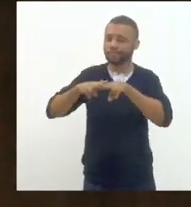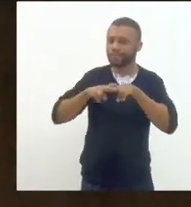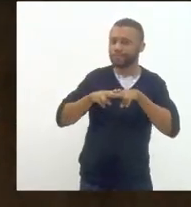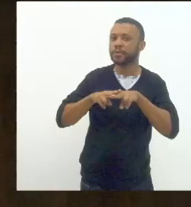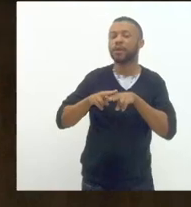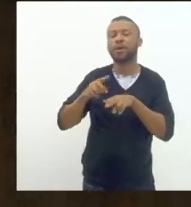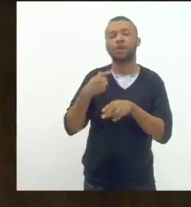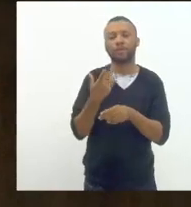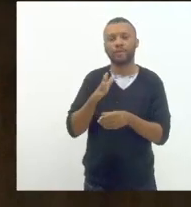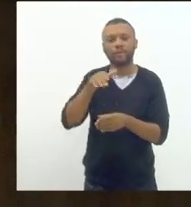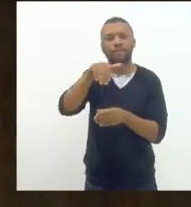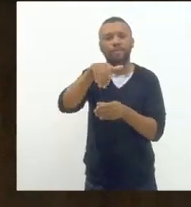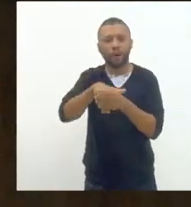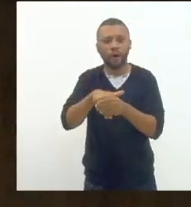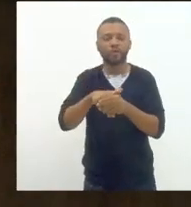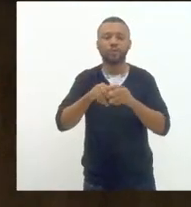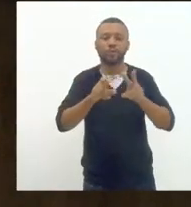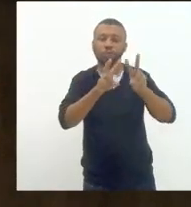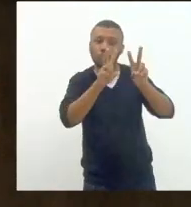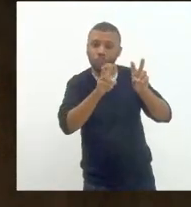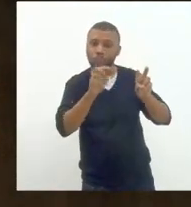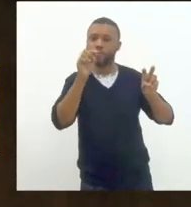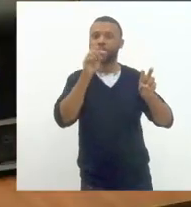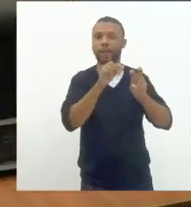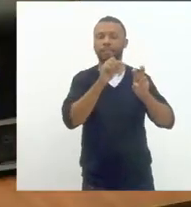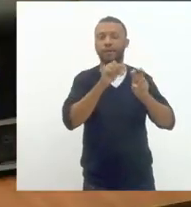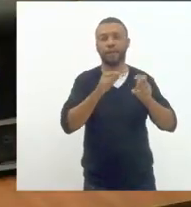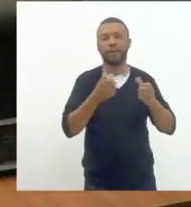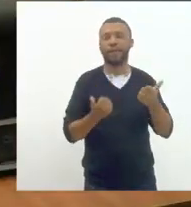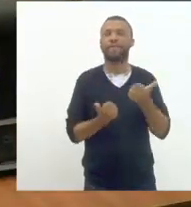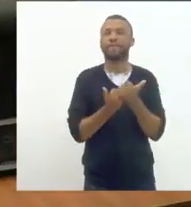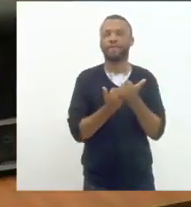voto no mérito favorável.